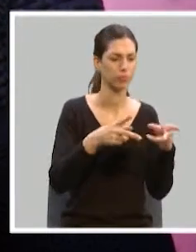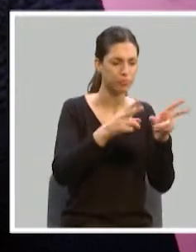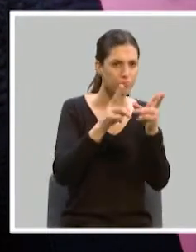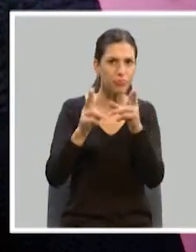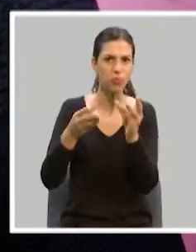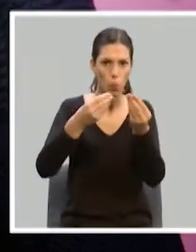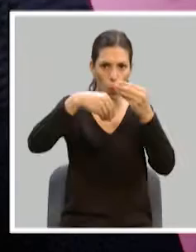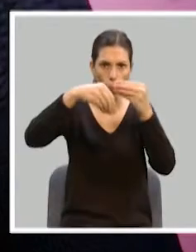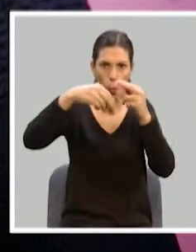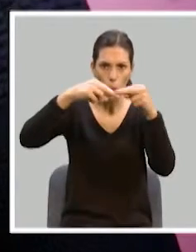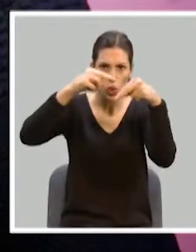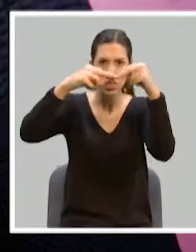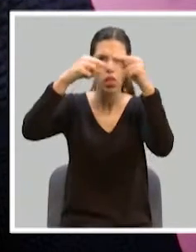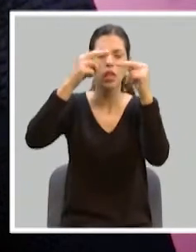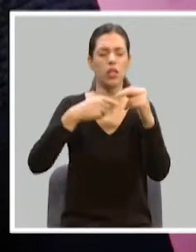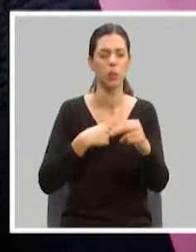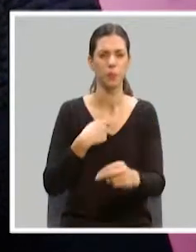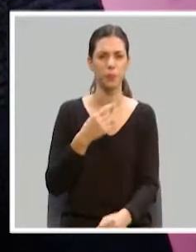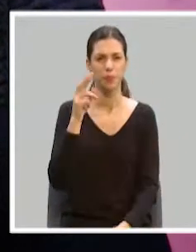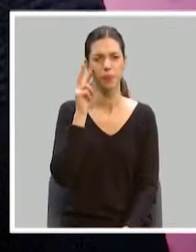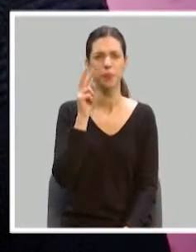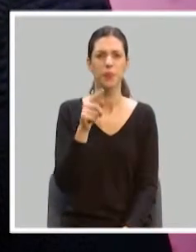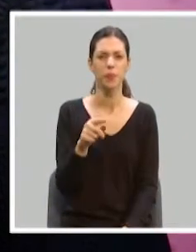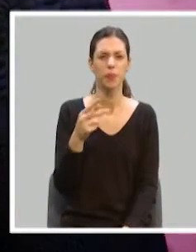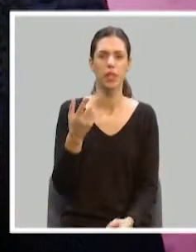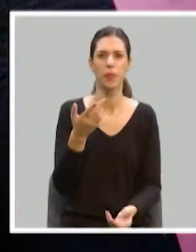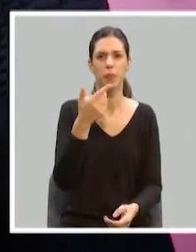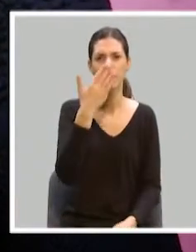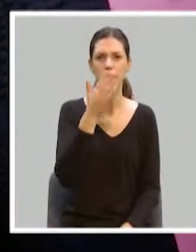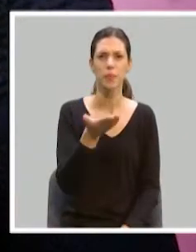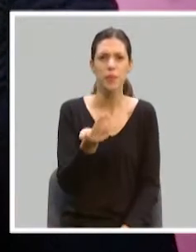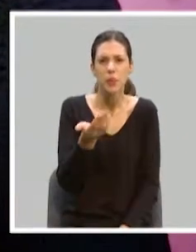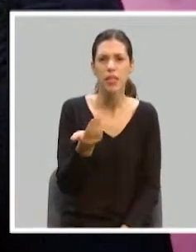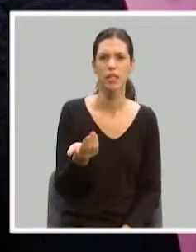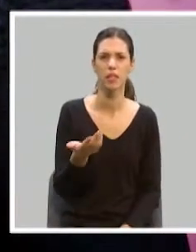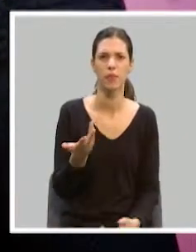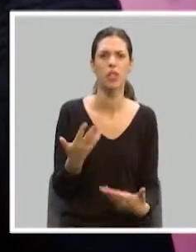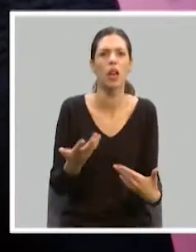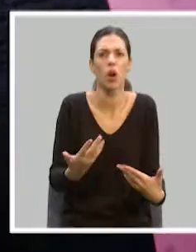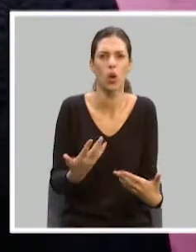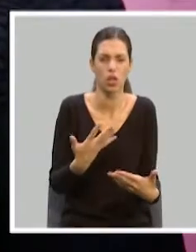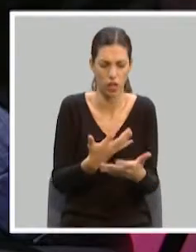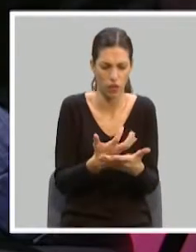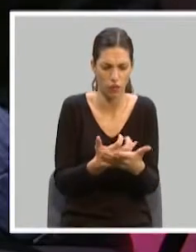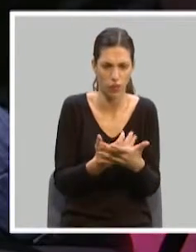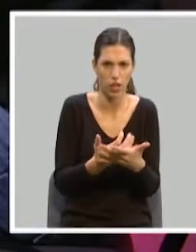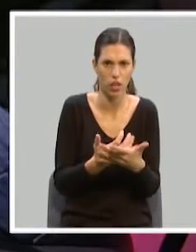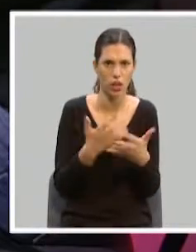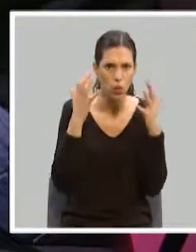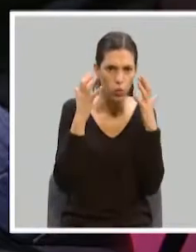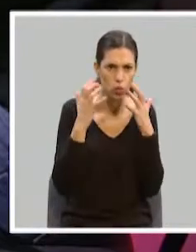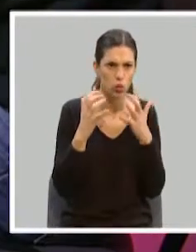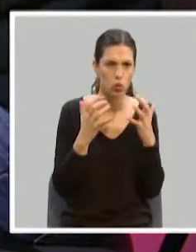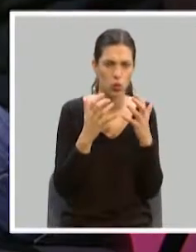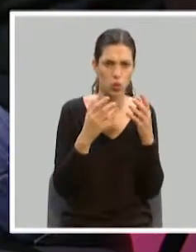peça faltavam lá eu achava aquilo tudo incompleto estamos agora pronto eu gravei